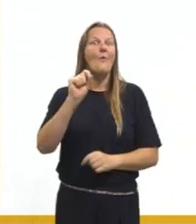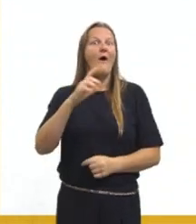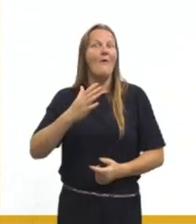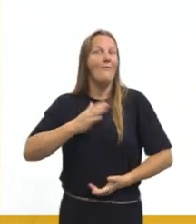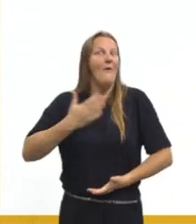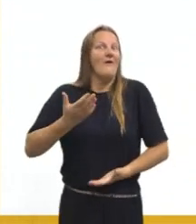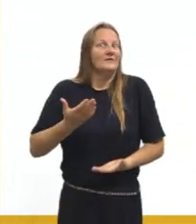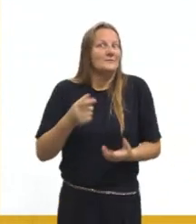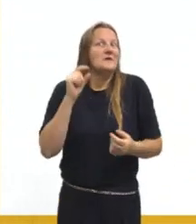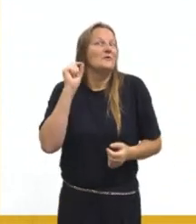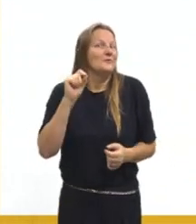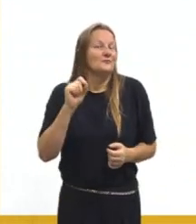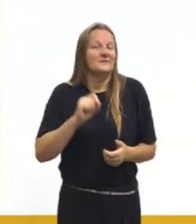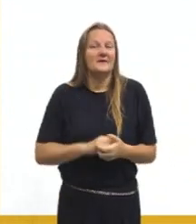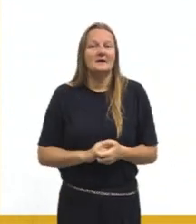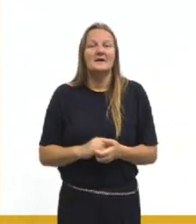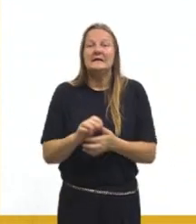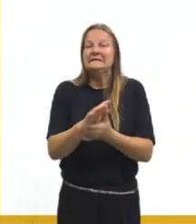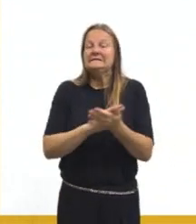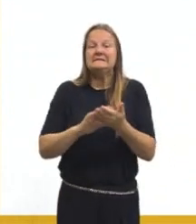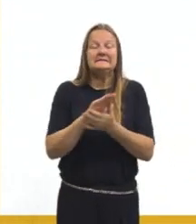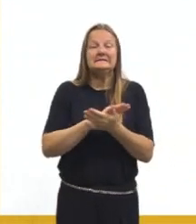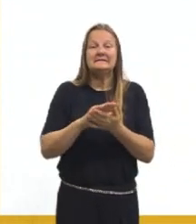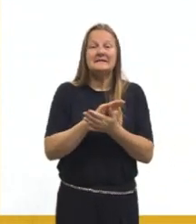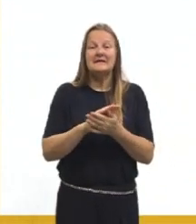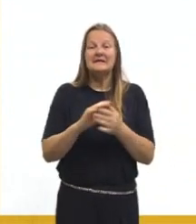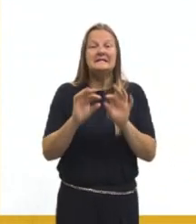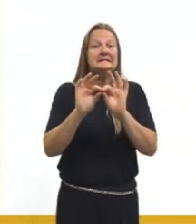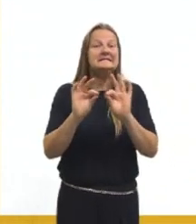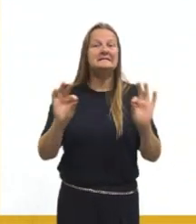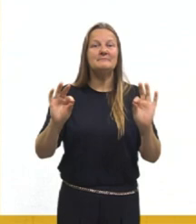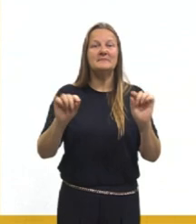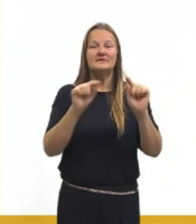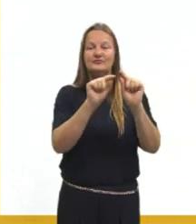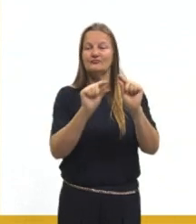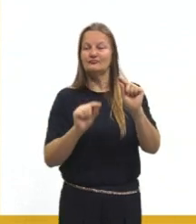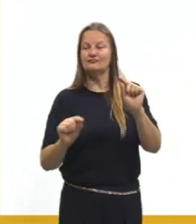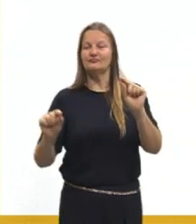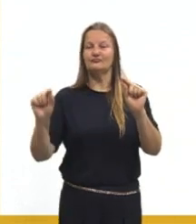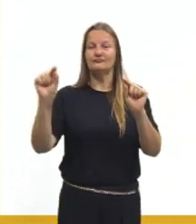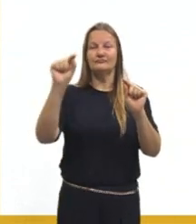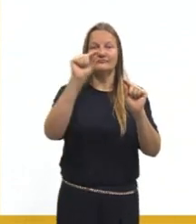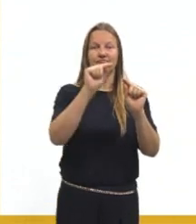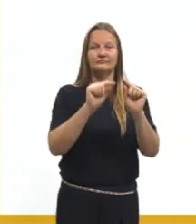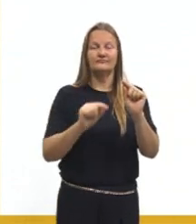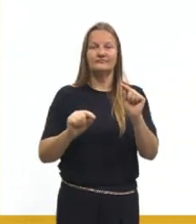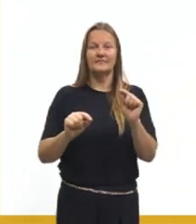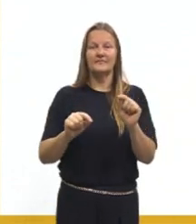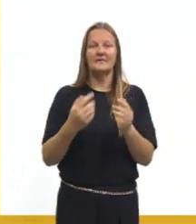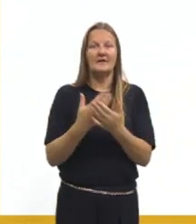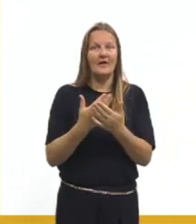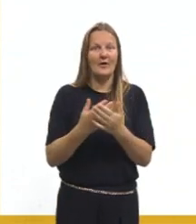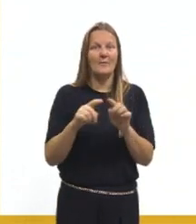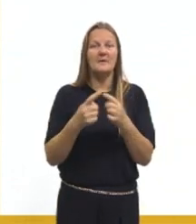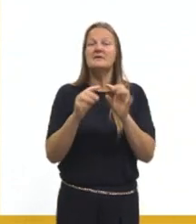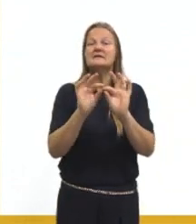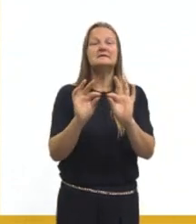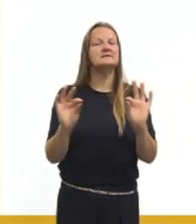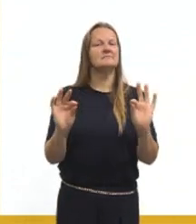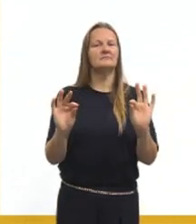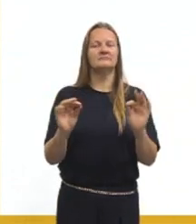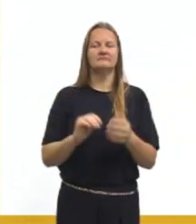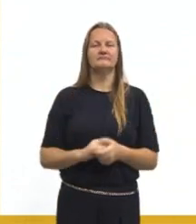aqui foi que esse ano a gente não teve circuitos tão complexos né a gente se preparou para isso nas nossas aulas mas as questões foram